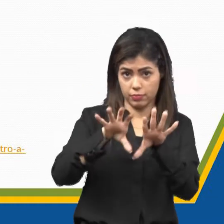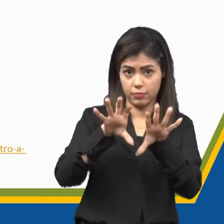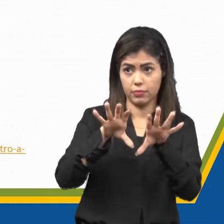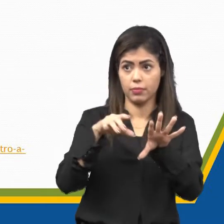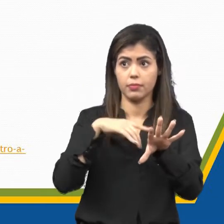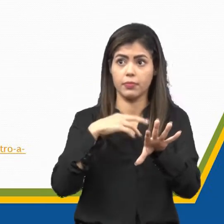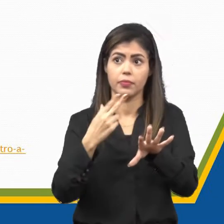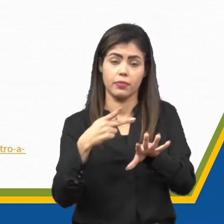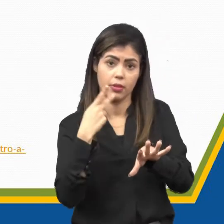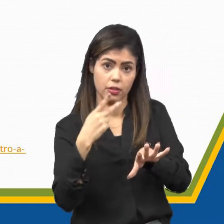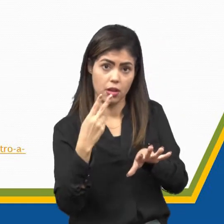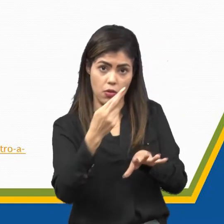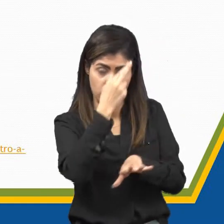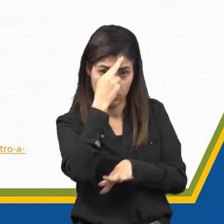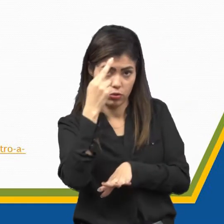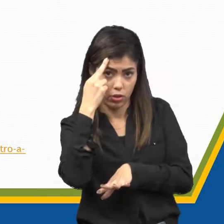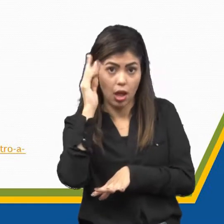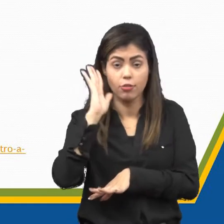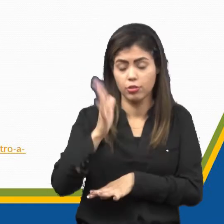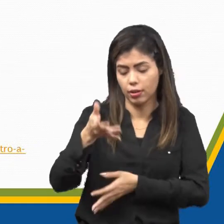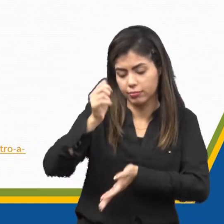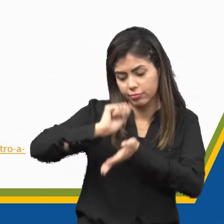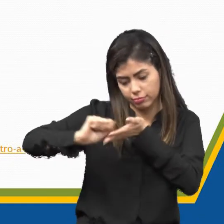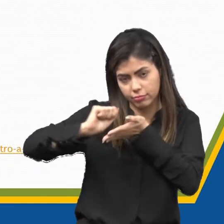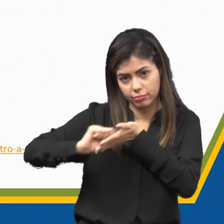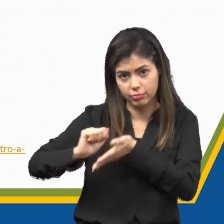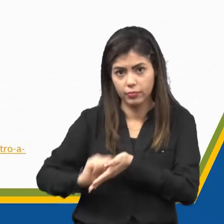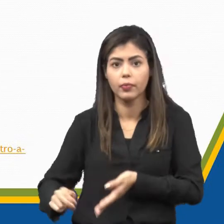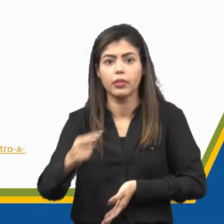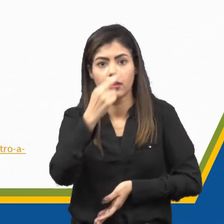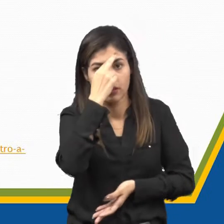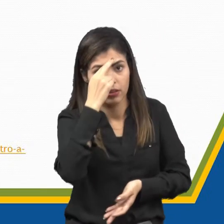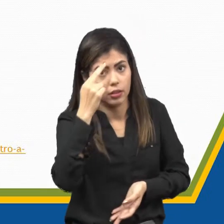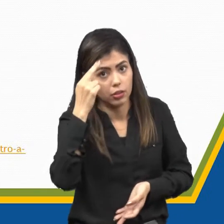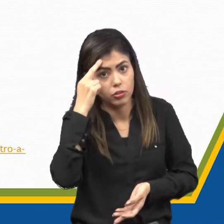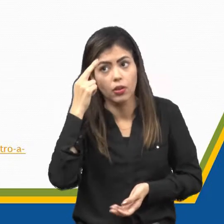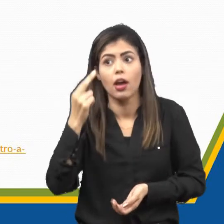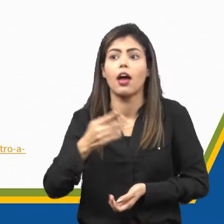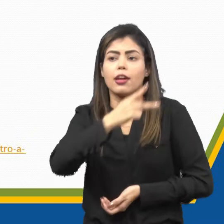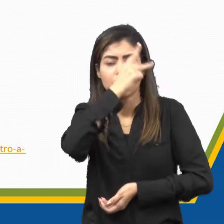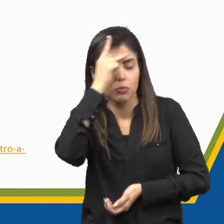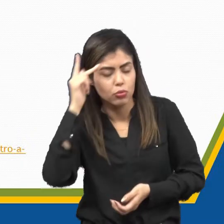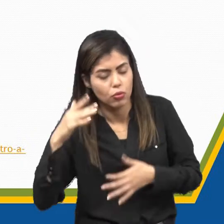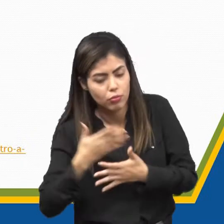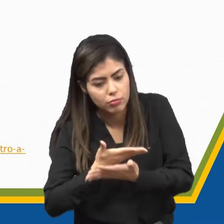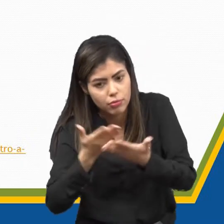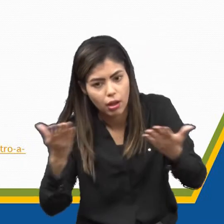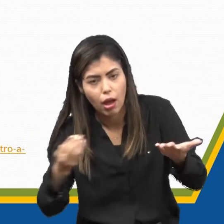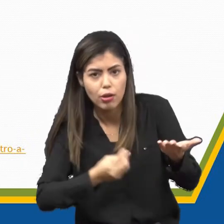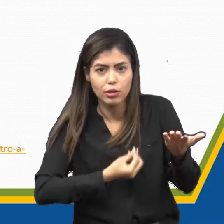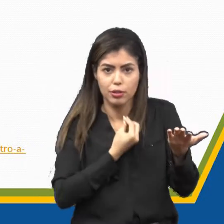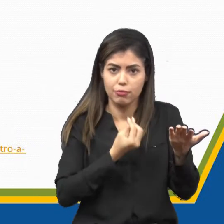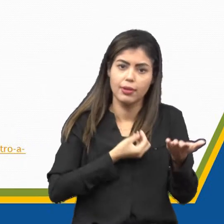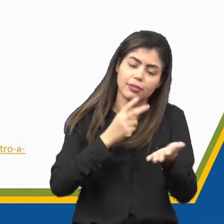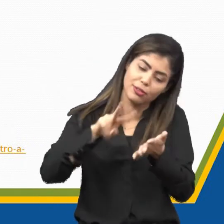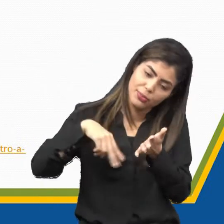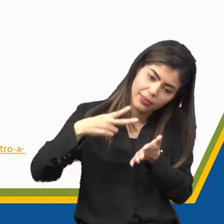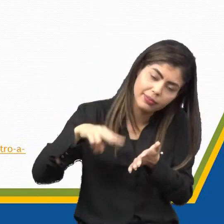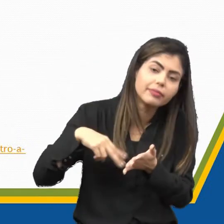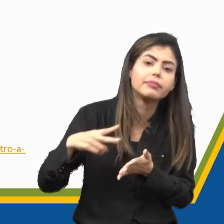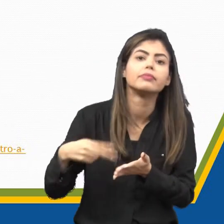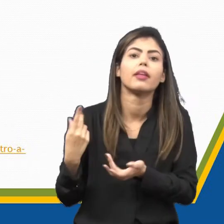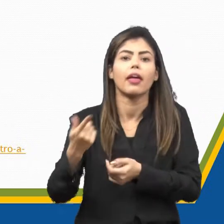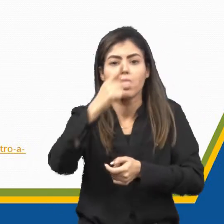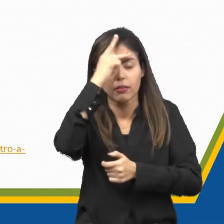que eles contam não é uma história que já foi escrita, é a história dos atores, é a história de vivência dos bailarinos,